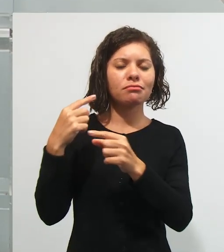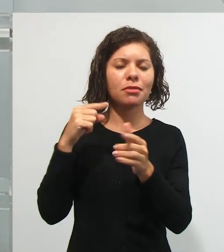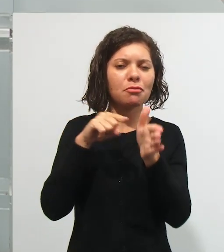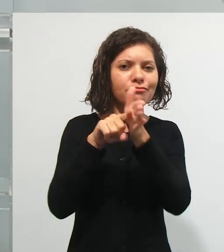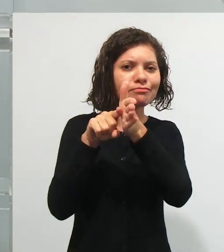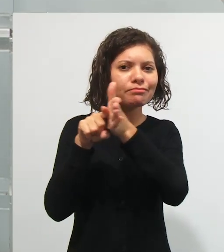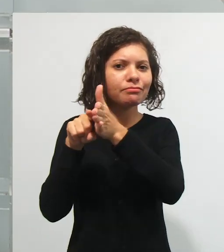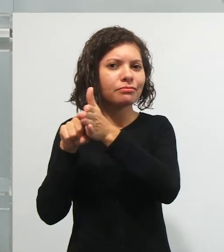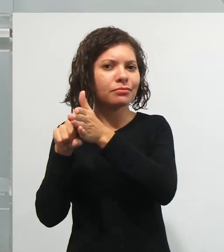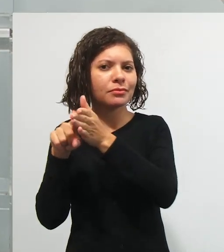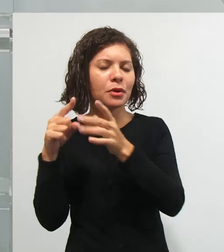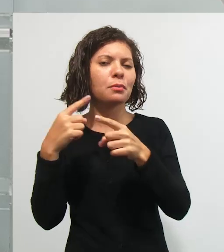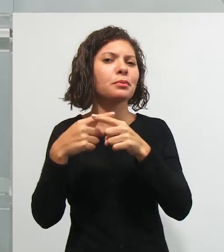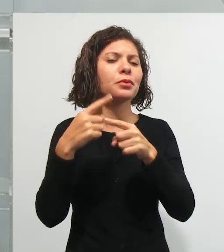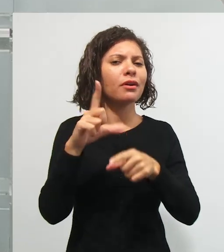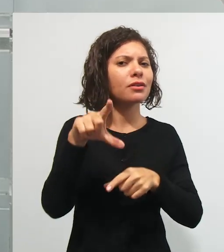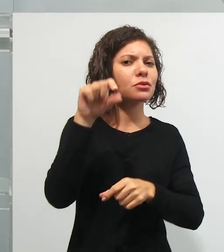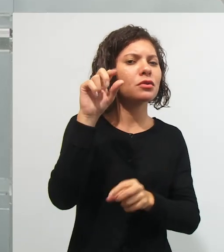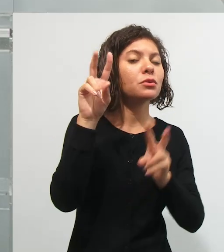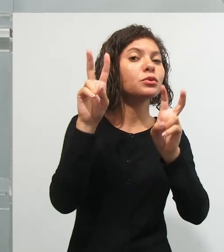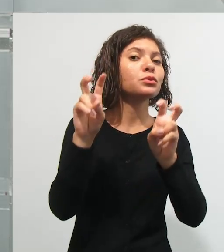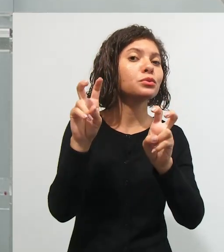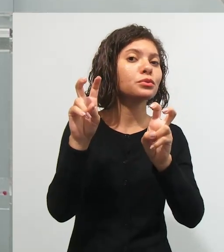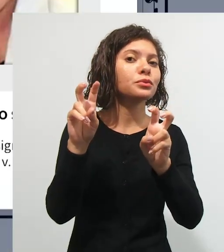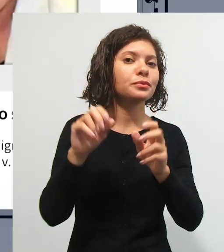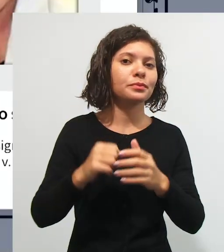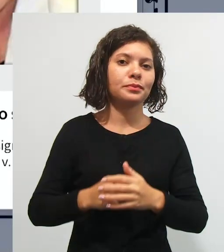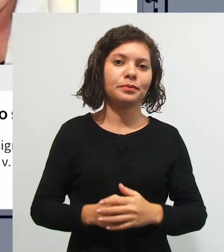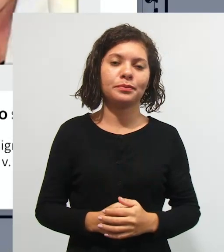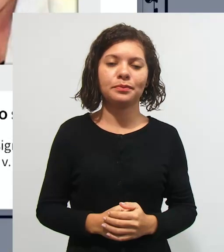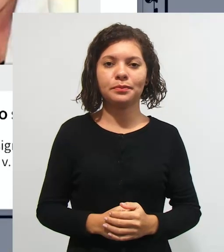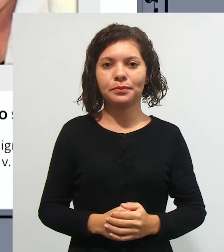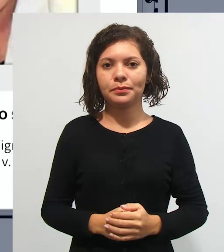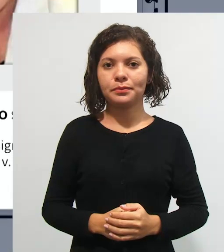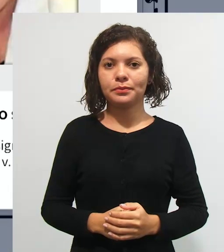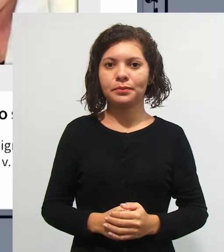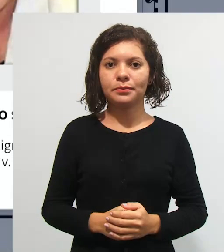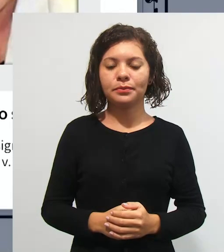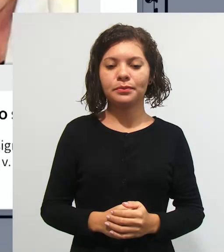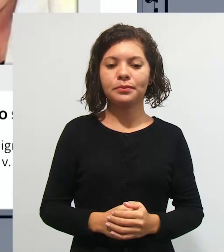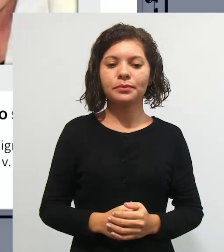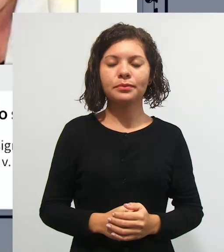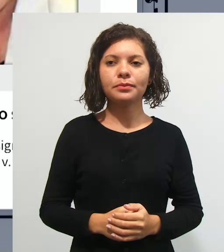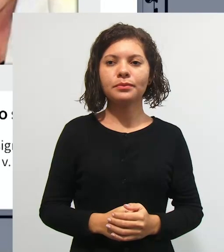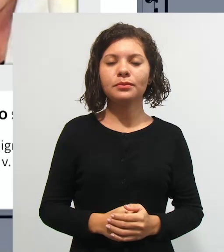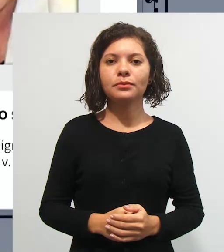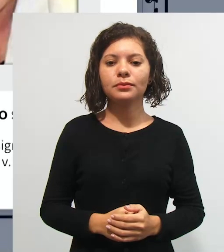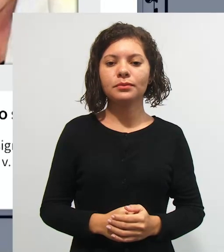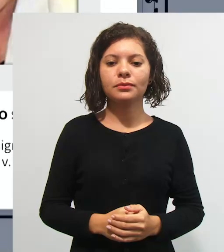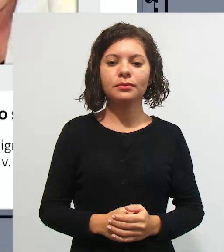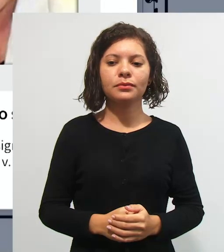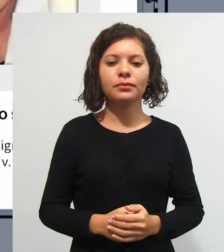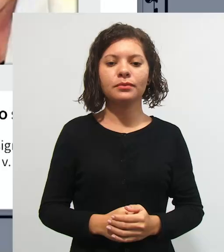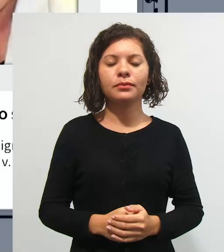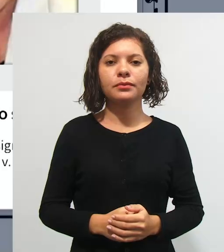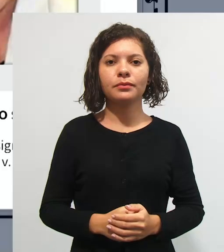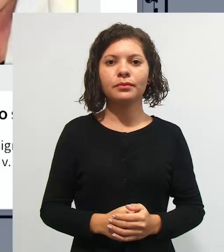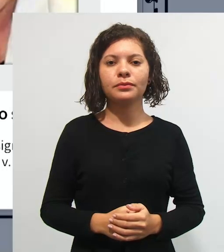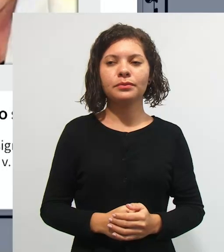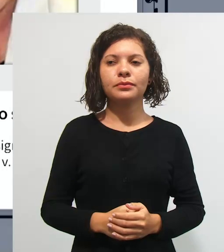escolheu pesquisar esse assunto? E aí você tem, basicamente, alguns elementos aqui que são importantes.